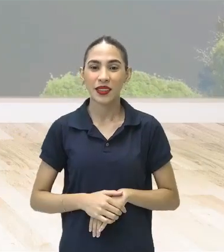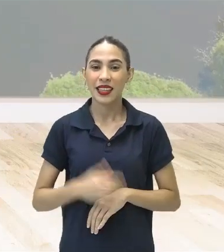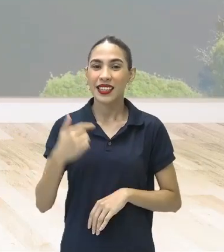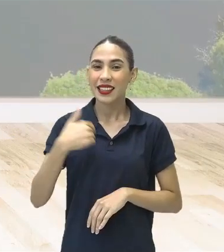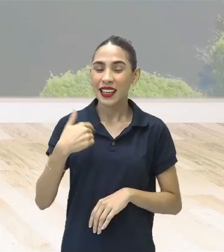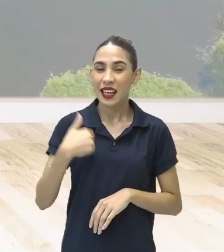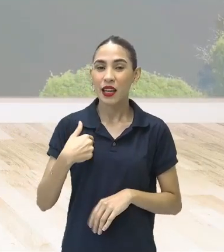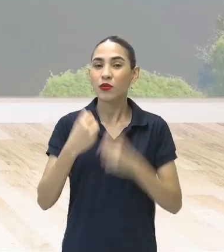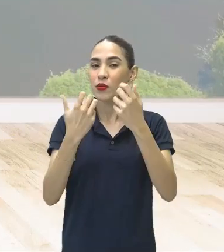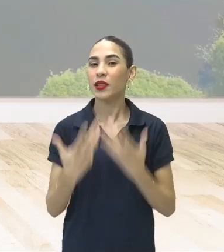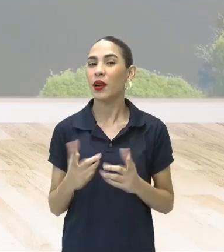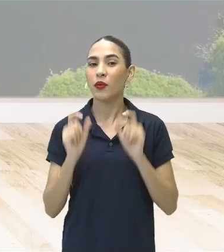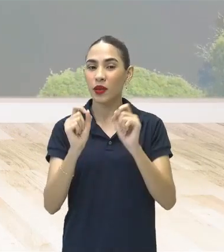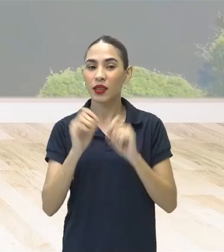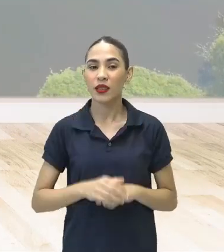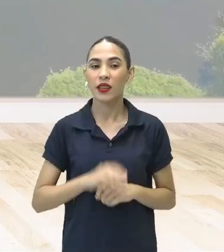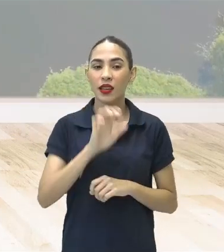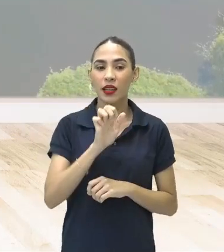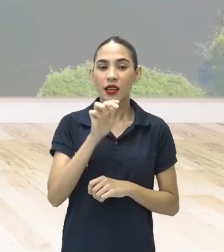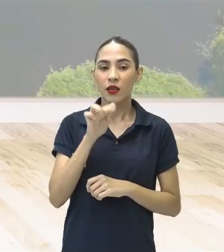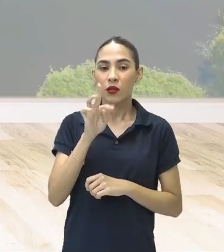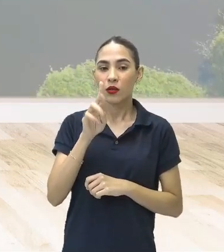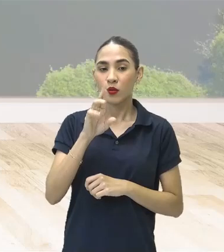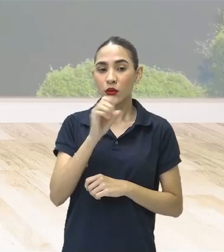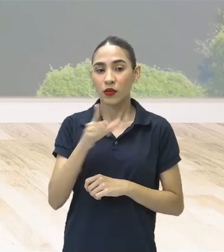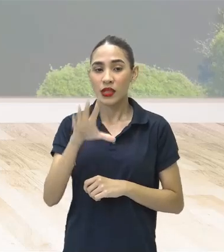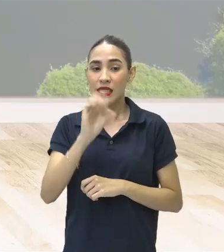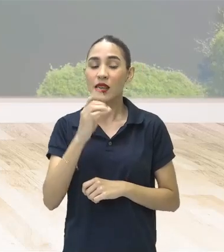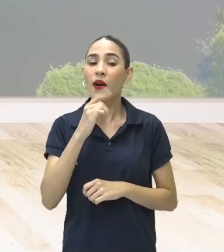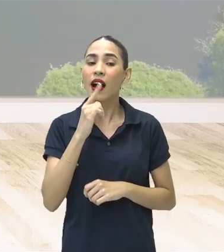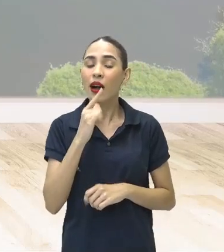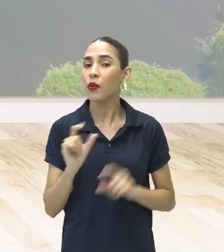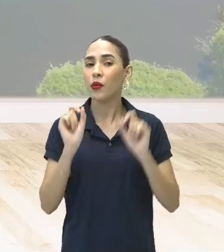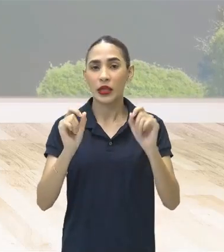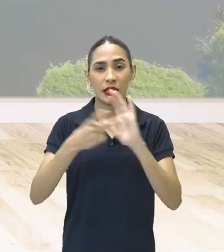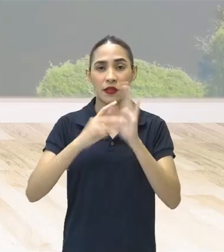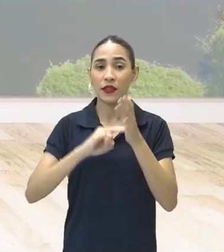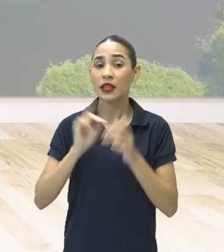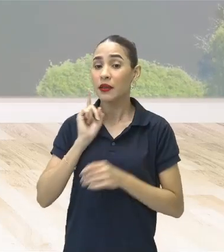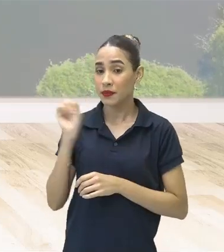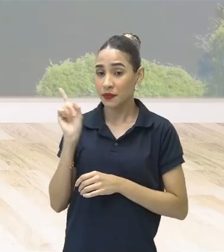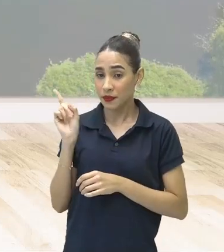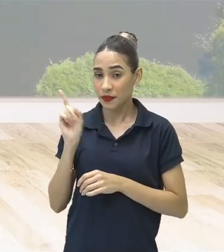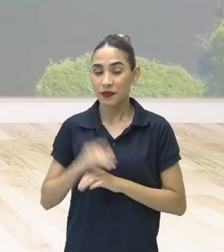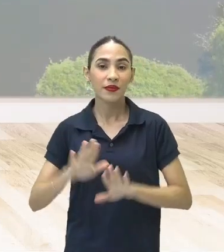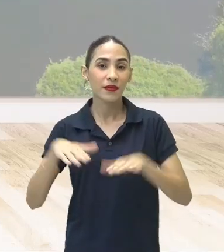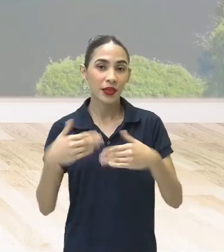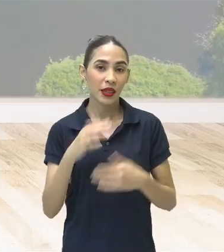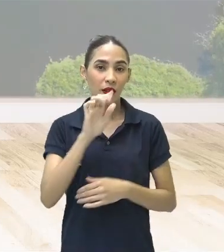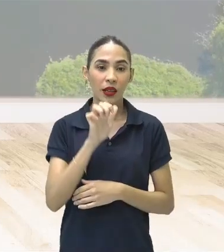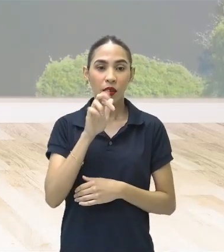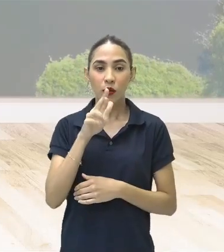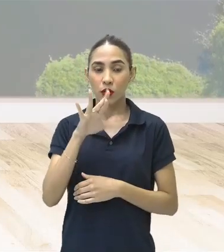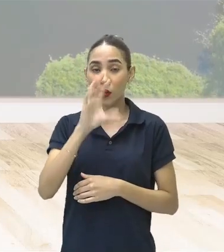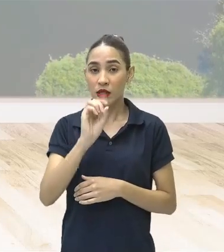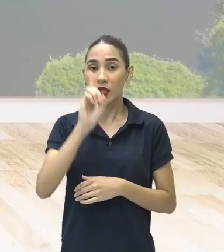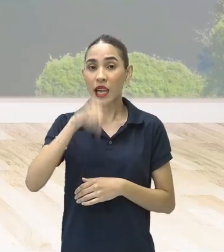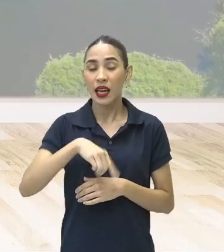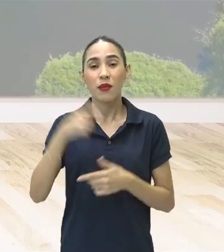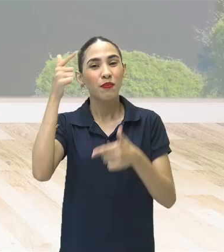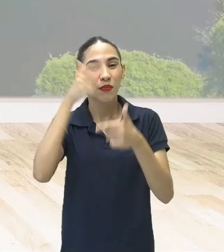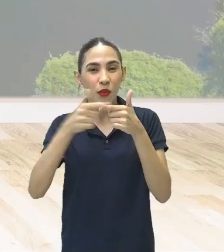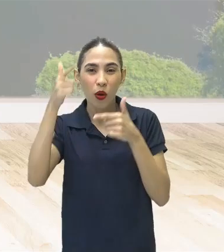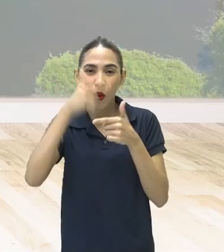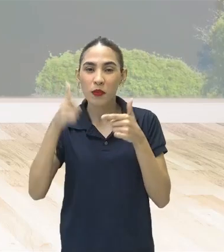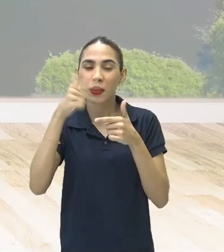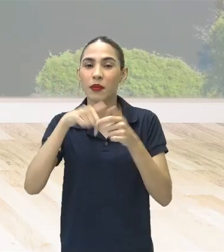estou aqui para falar sobre a eutrofização da água. E o que é eutrofização? A eutrofização é um problema